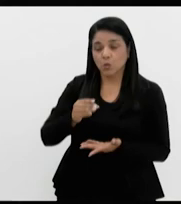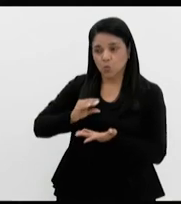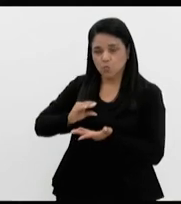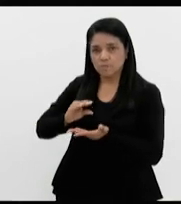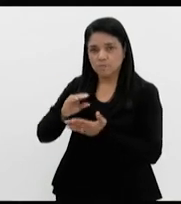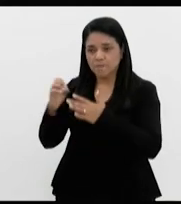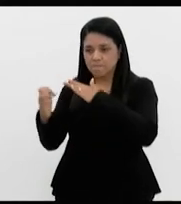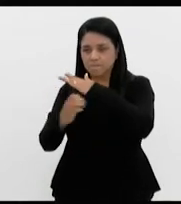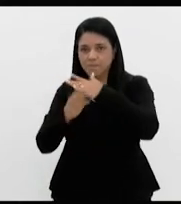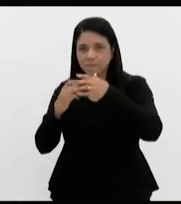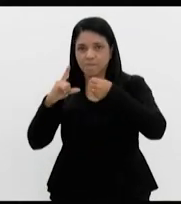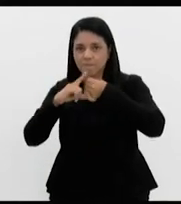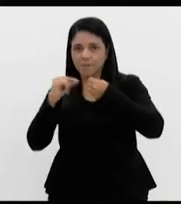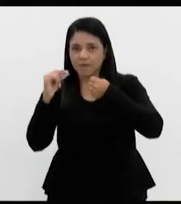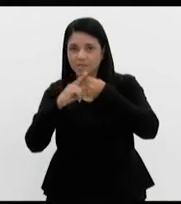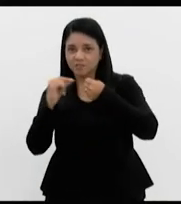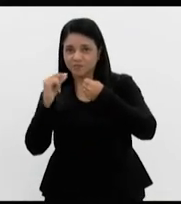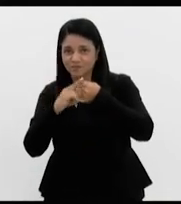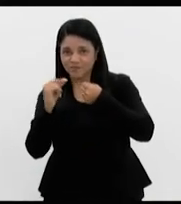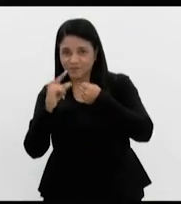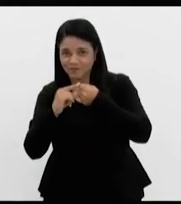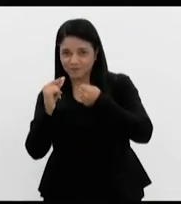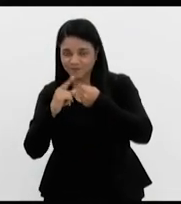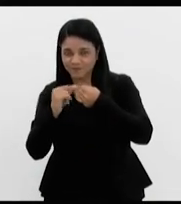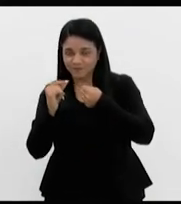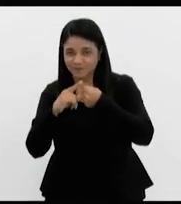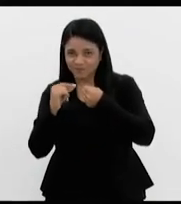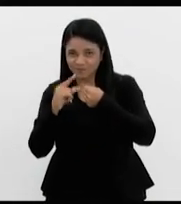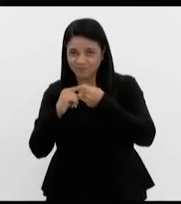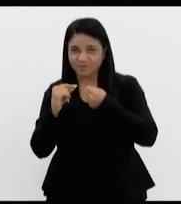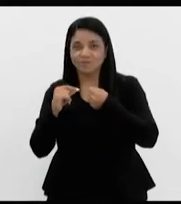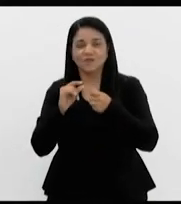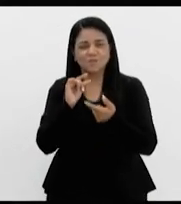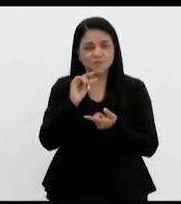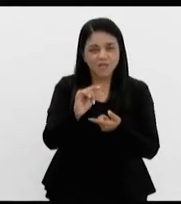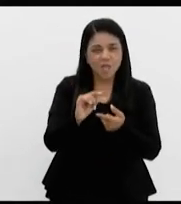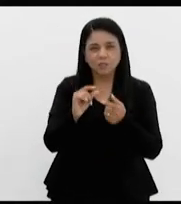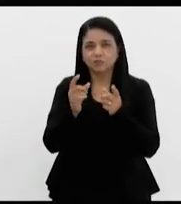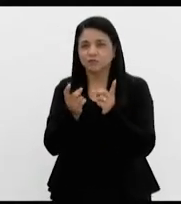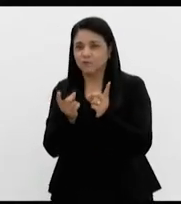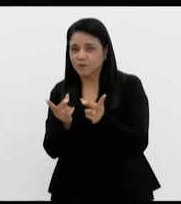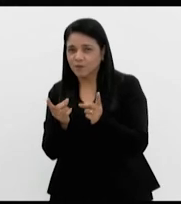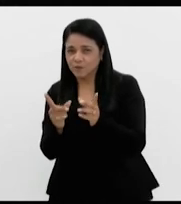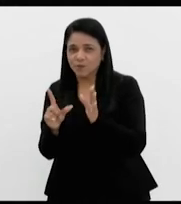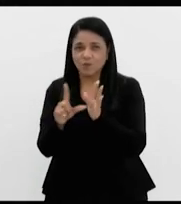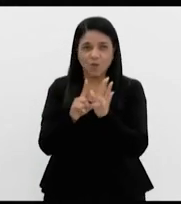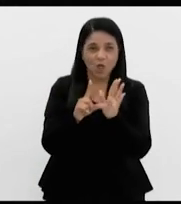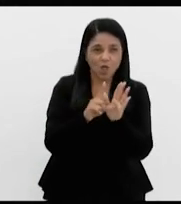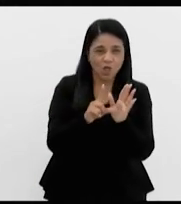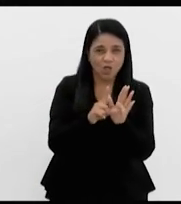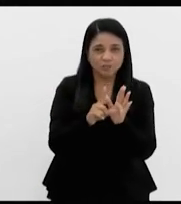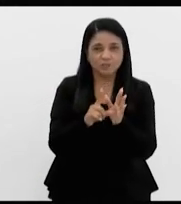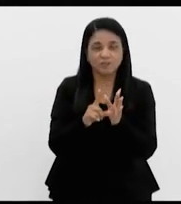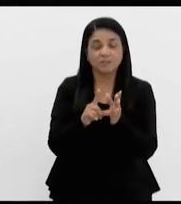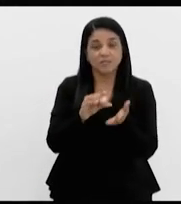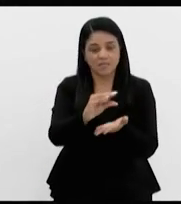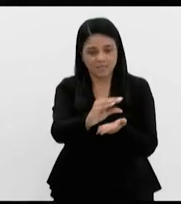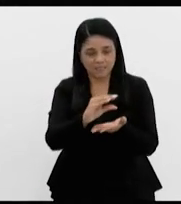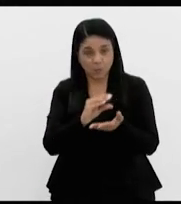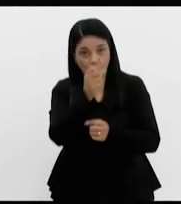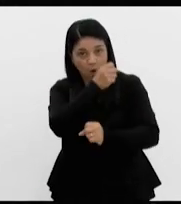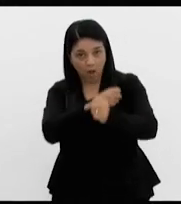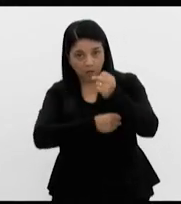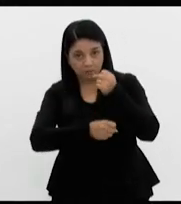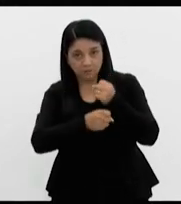empreendimentos, pequenos empreendimentos, pequenos comerciantes, que receberam só no ano